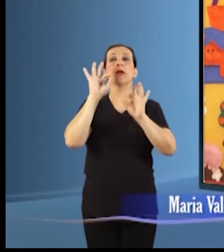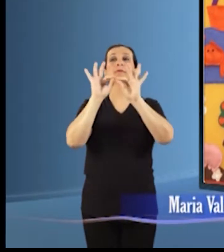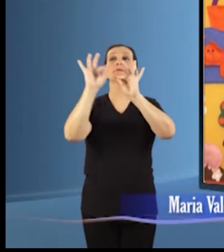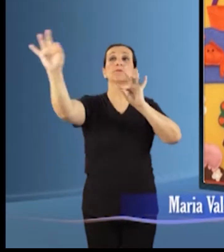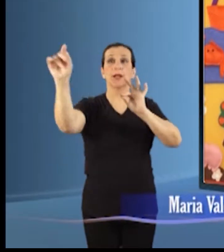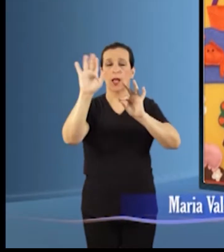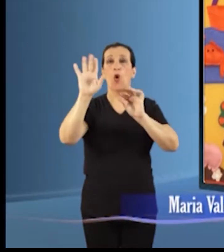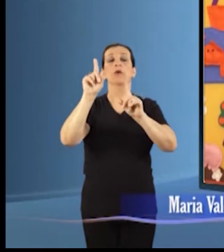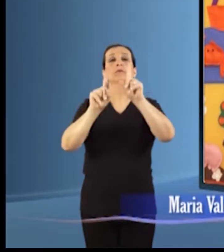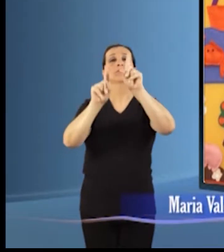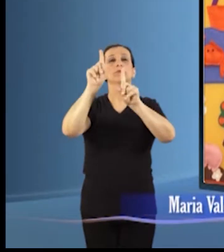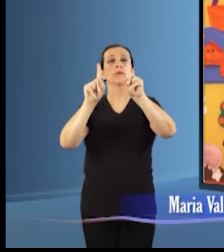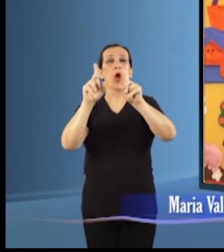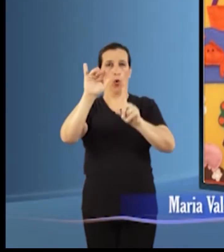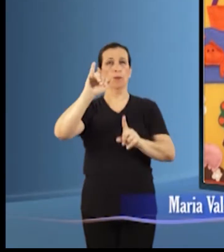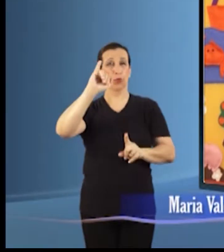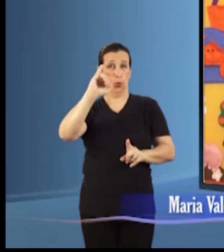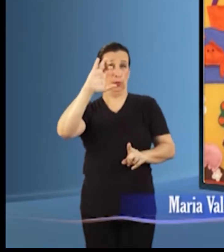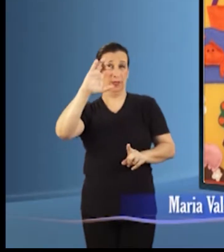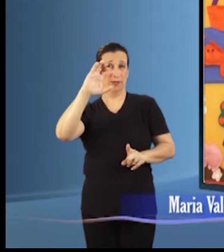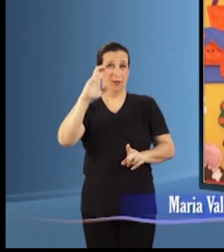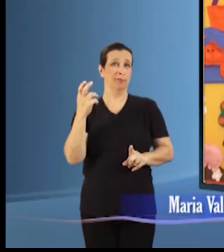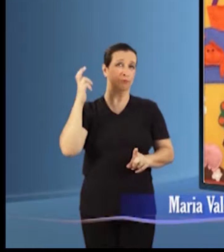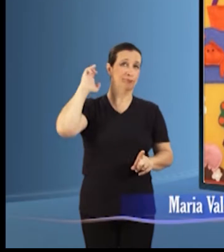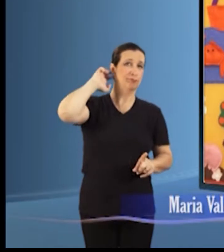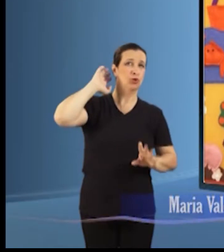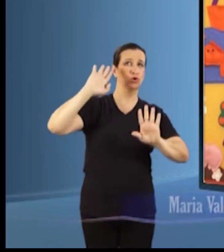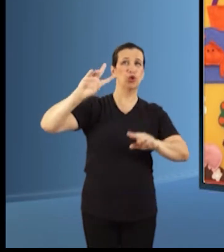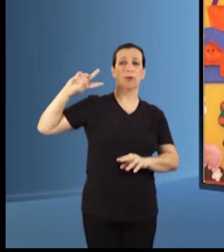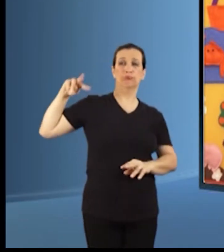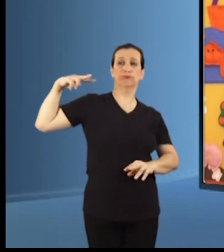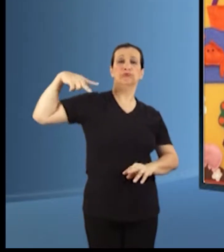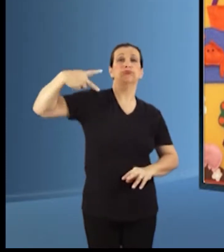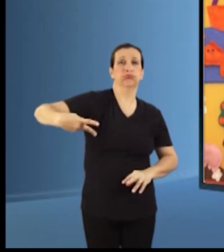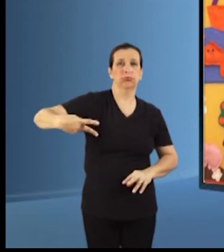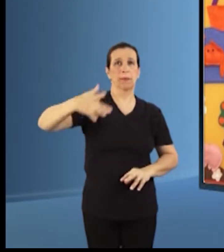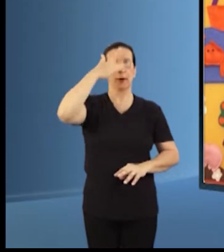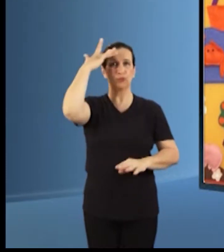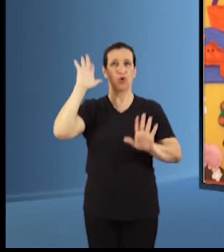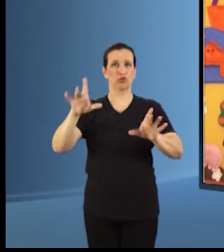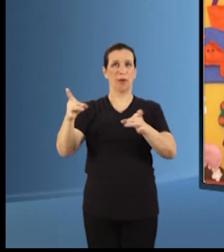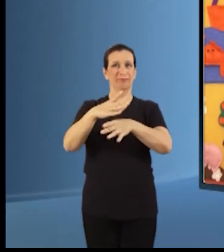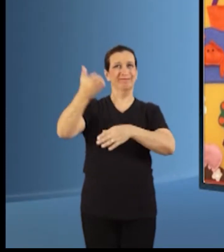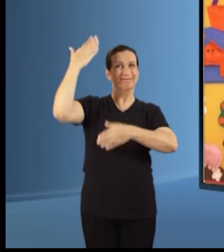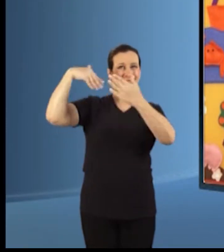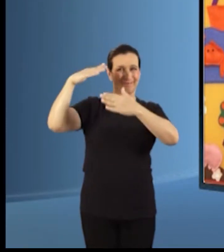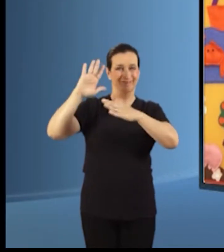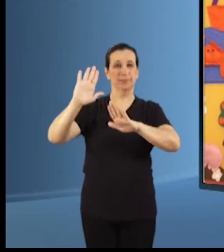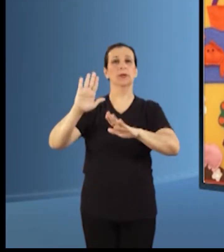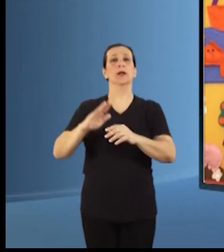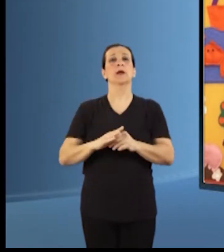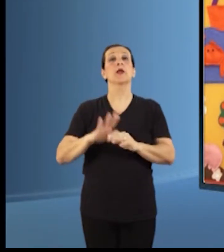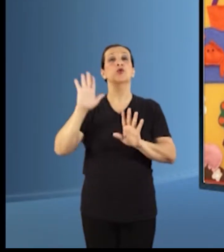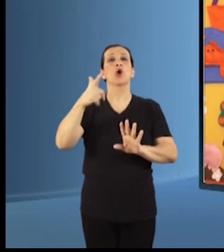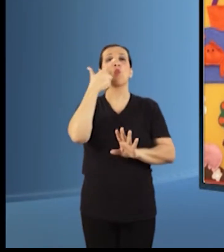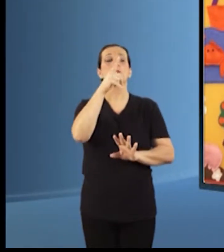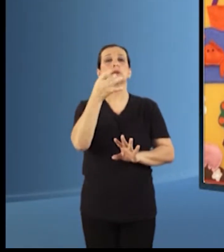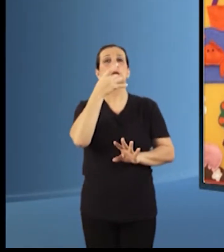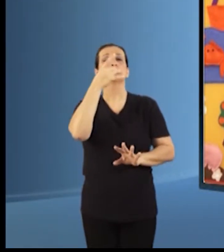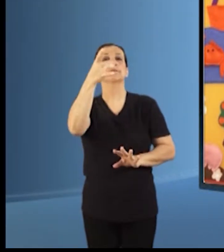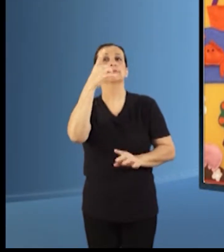da segunda geração de implantes cocleares, permitem essa medida. Então, podemos medir aqui fora o